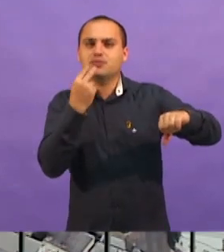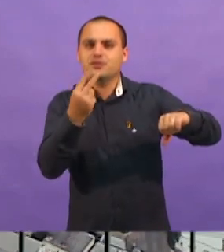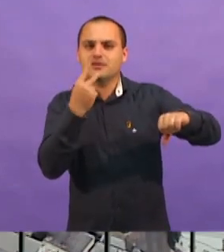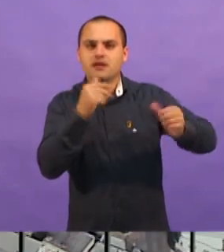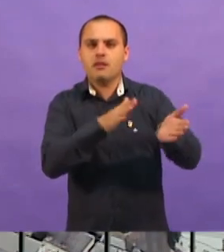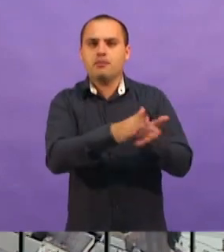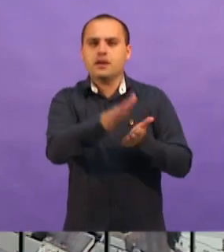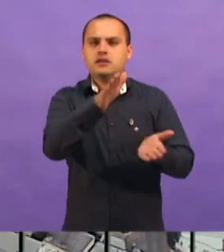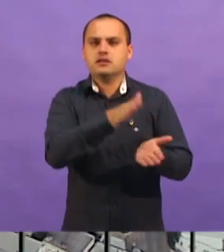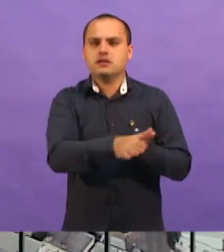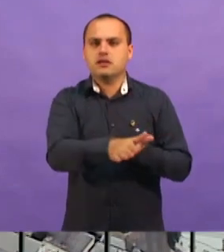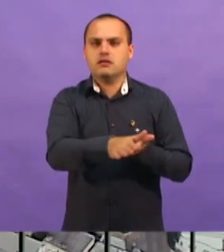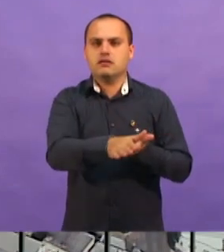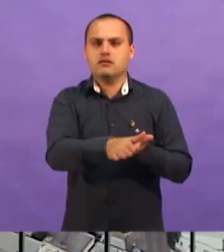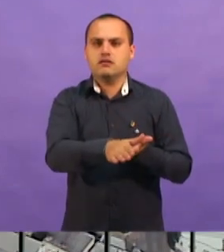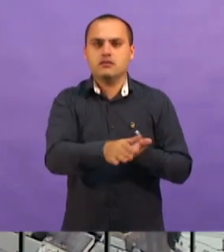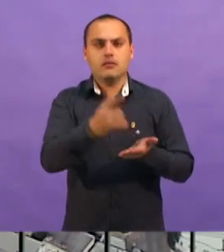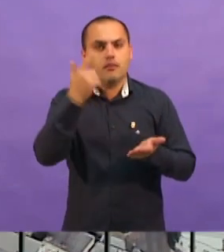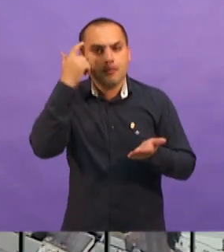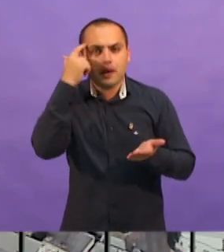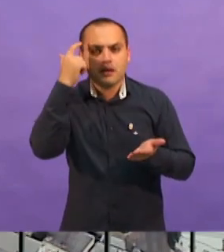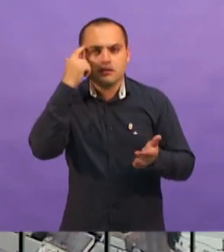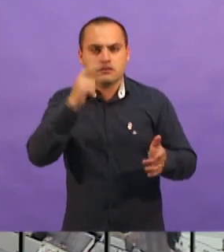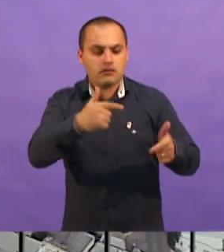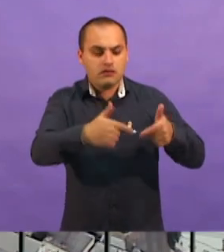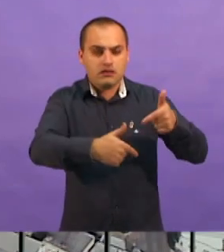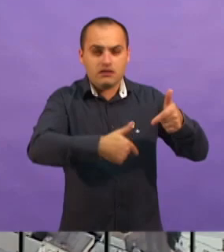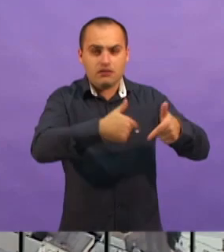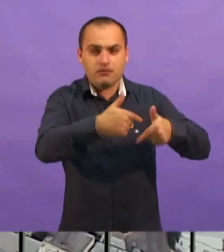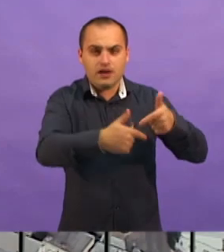você imagina a trabalheira que é montar